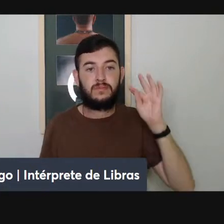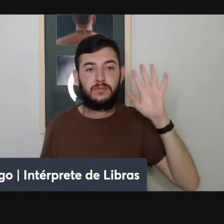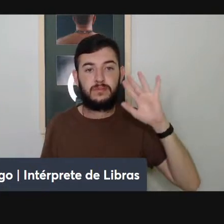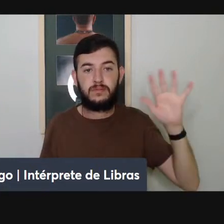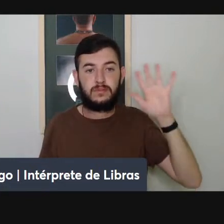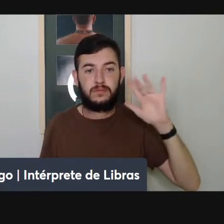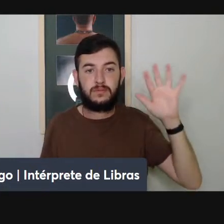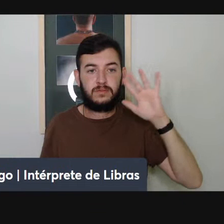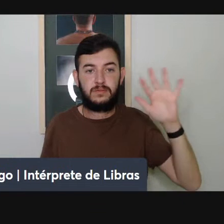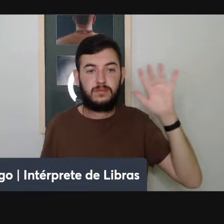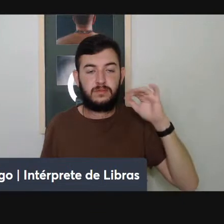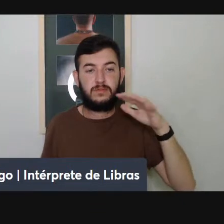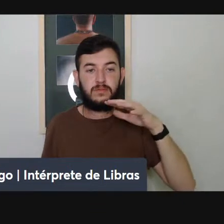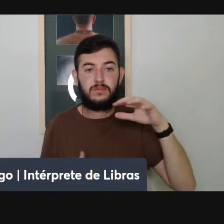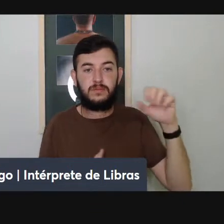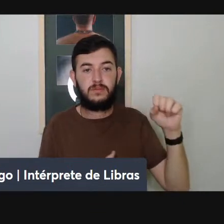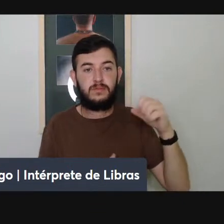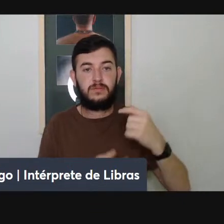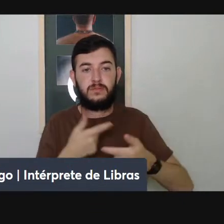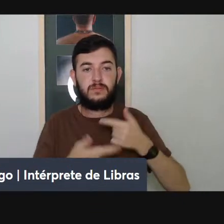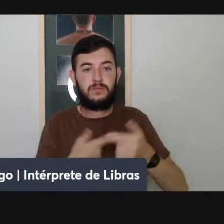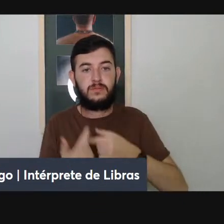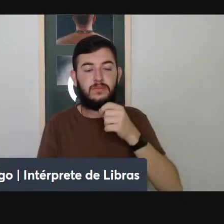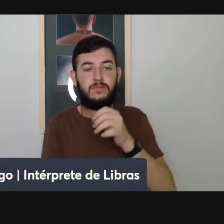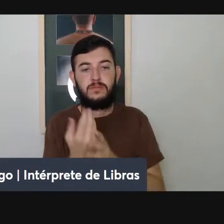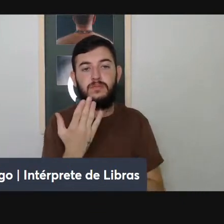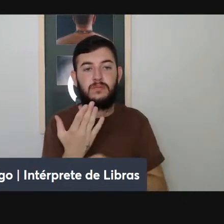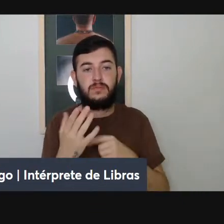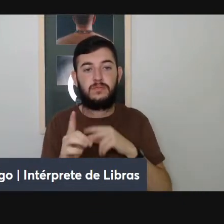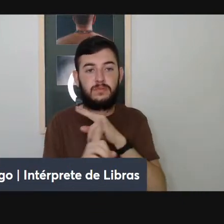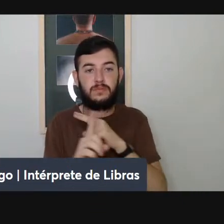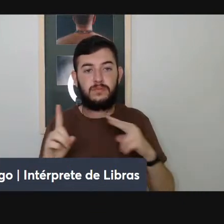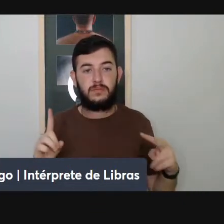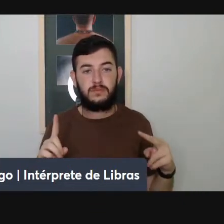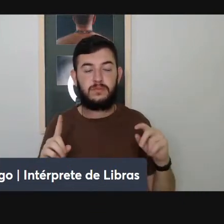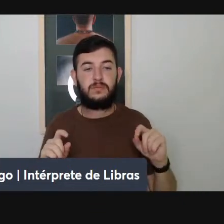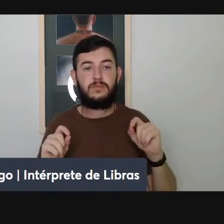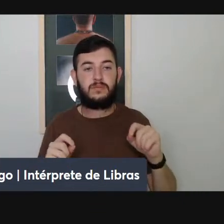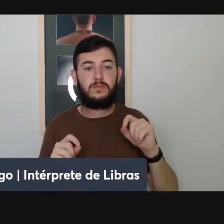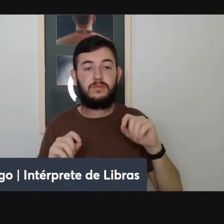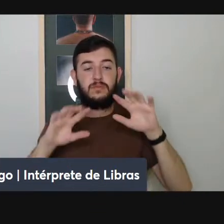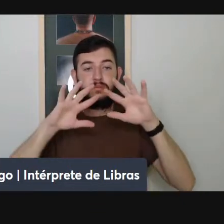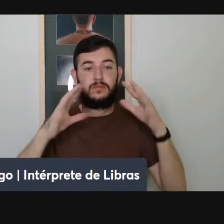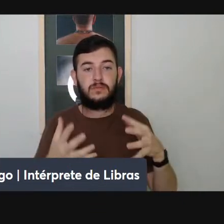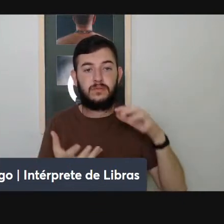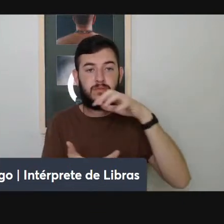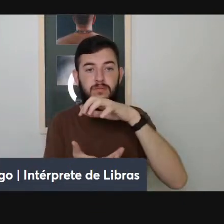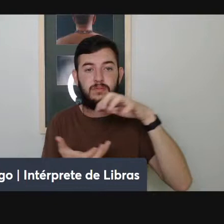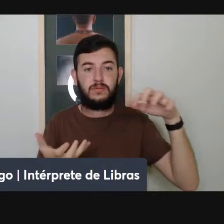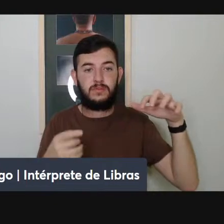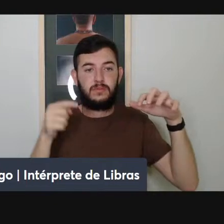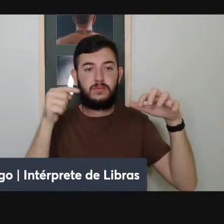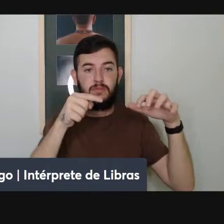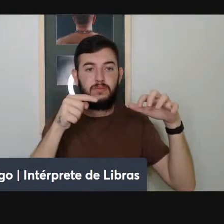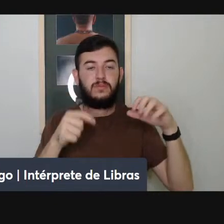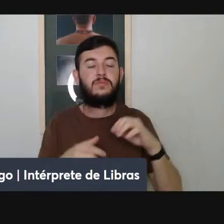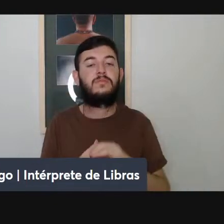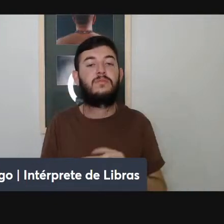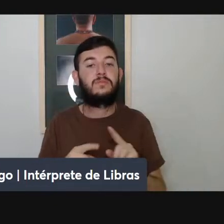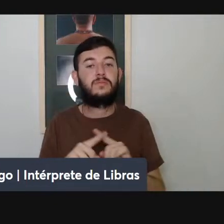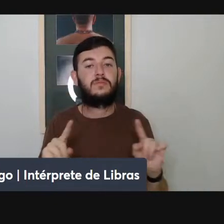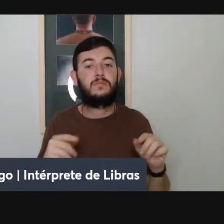são construídas principalmente a partir do ponto de vista do norte global. O seu livro,